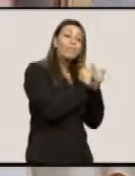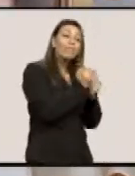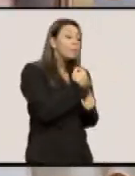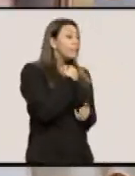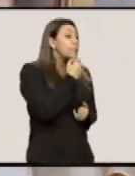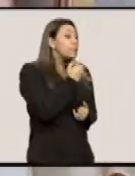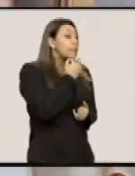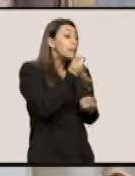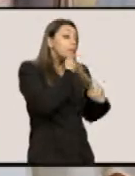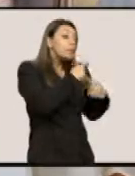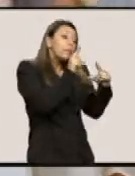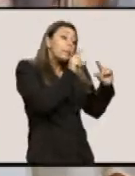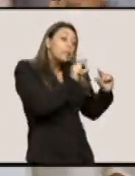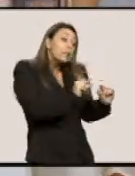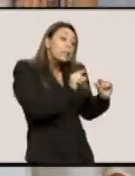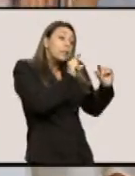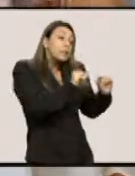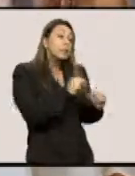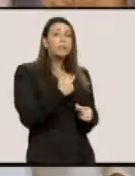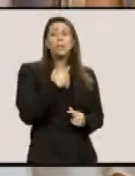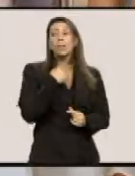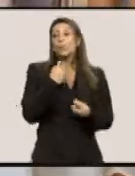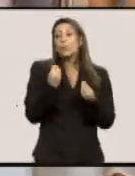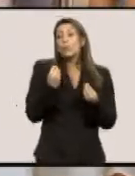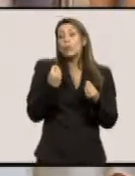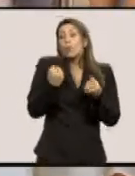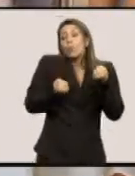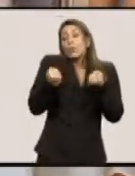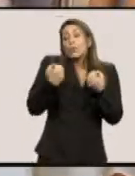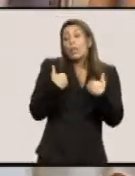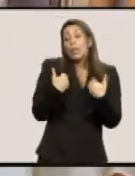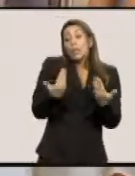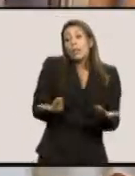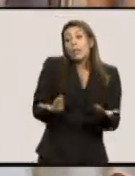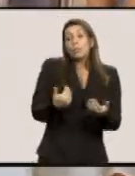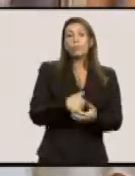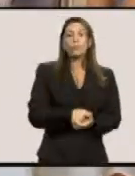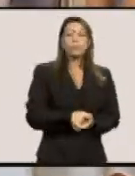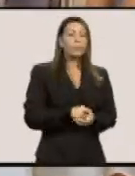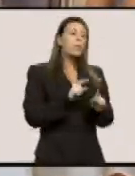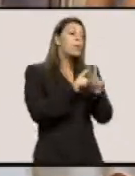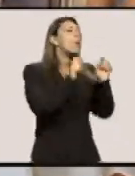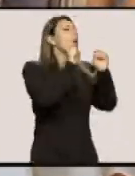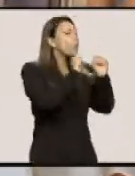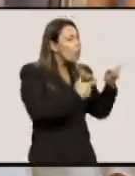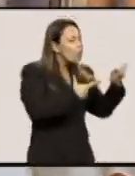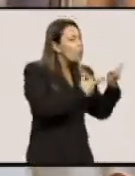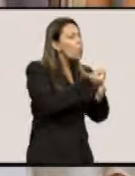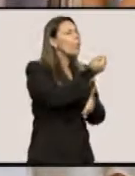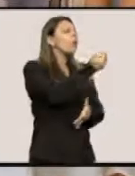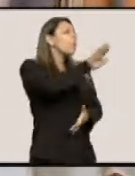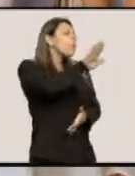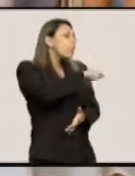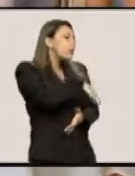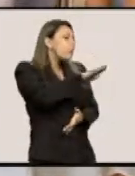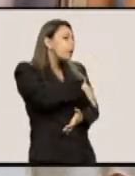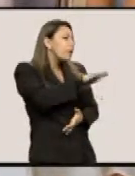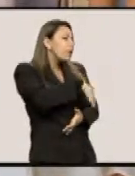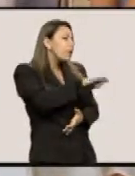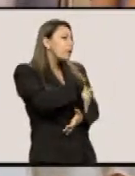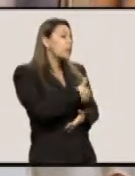Vamos ter que dar um jeito nisso aqui. Mas eu não posso ficar sem o carrinho. Mas pode comprar o mais